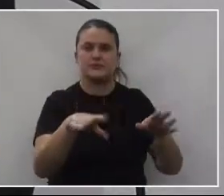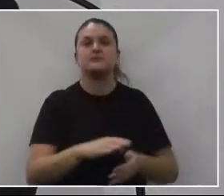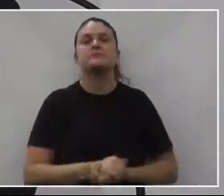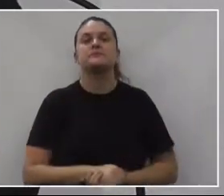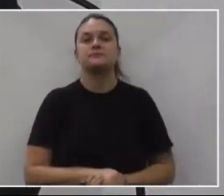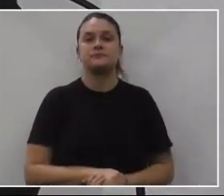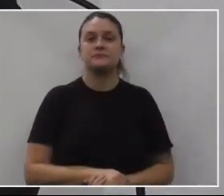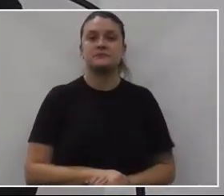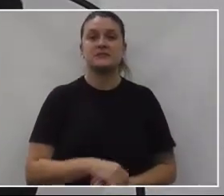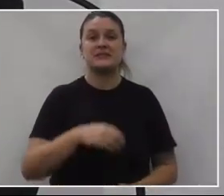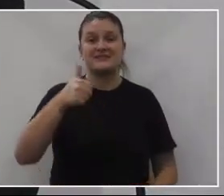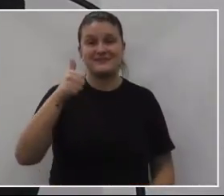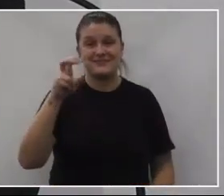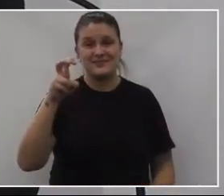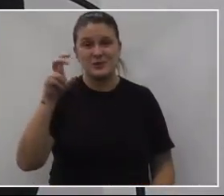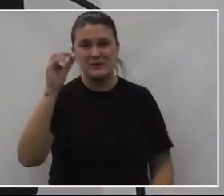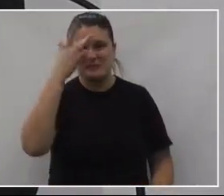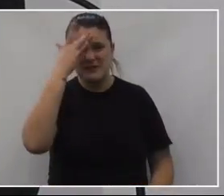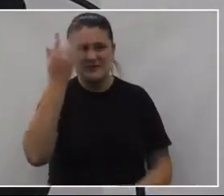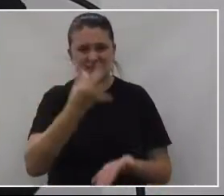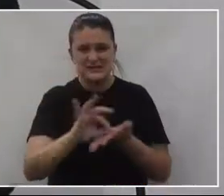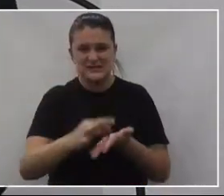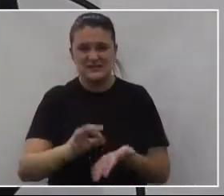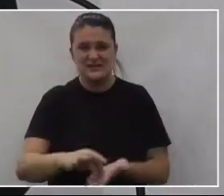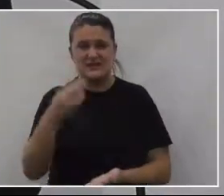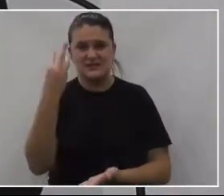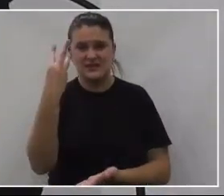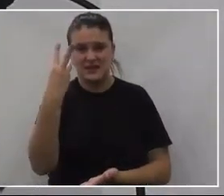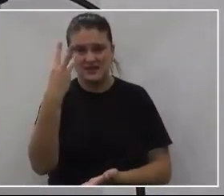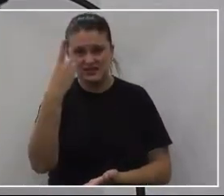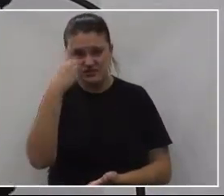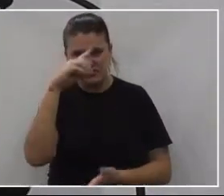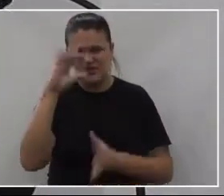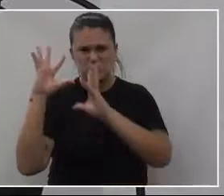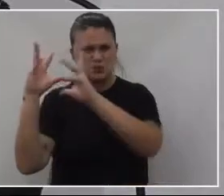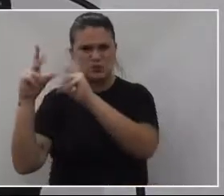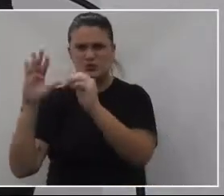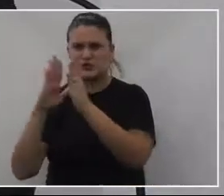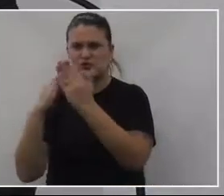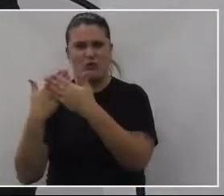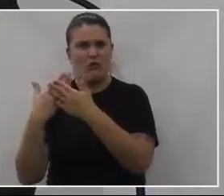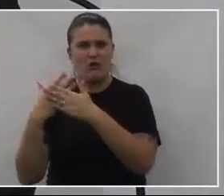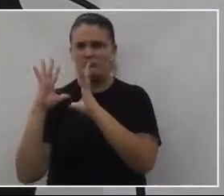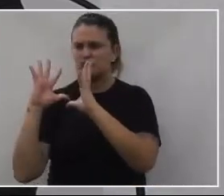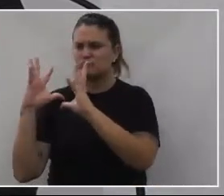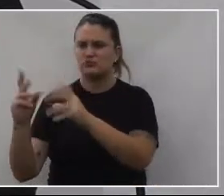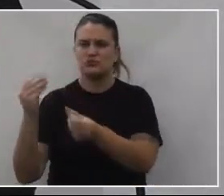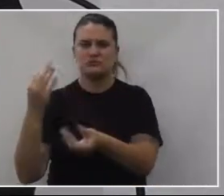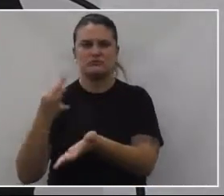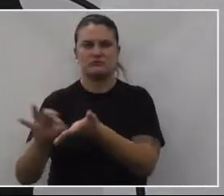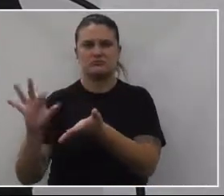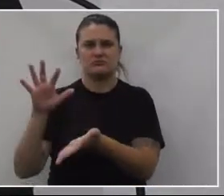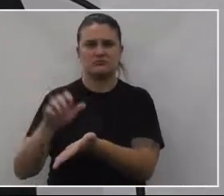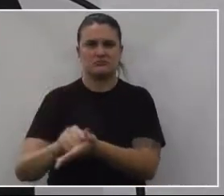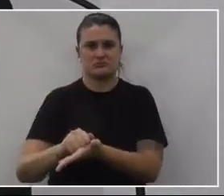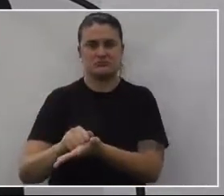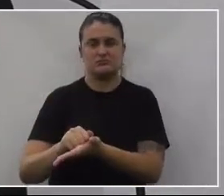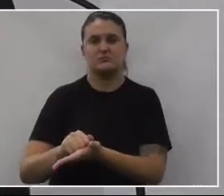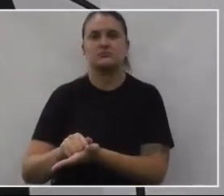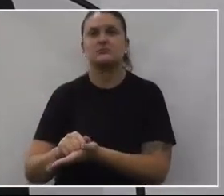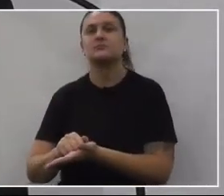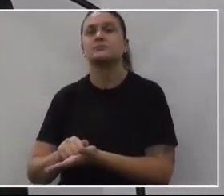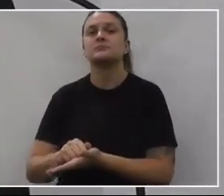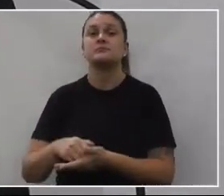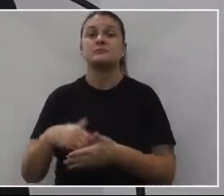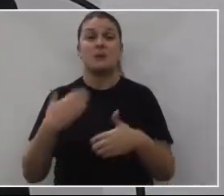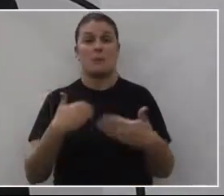Sejusc, 150 inscritos em 3 dias, de todas as escolas da região, algumas até do entorno, dos municípios do entorno. E a